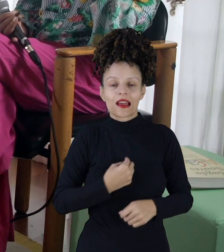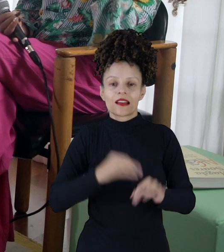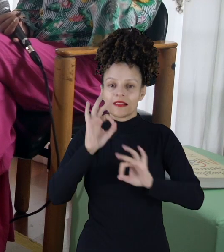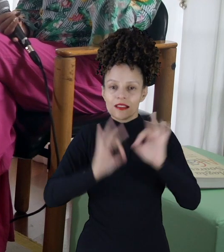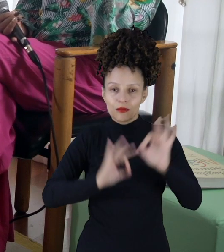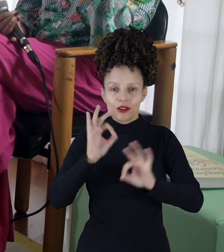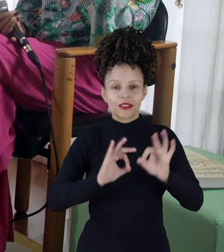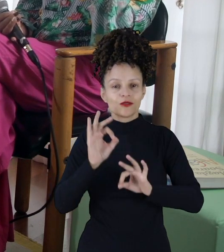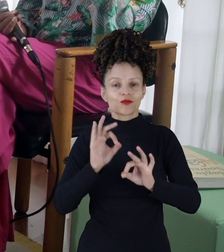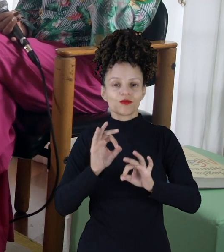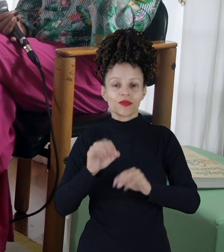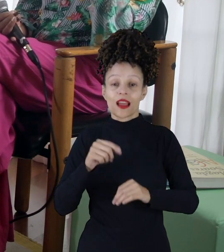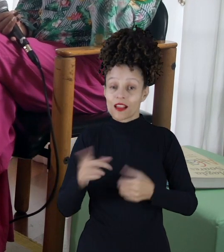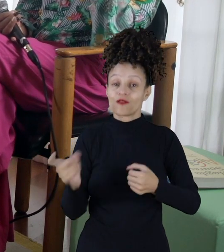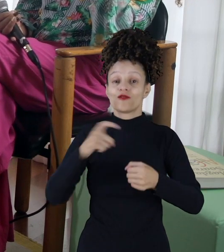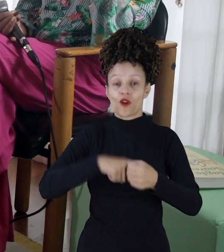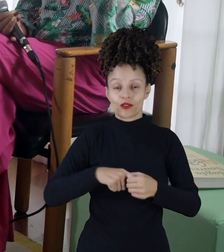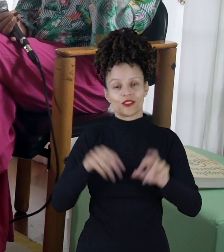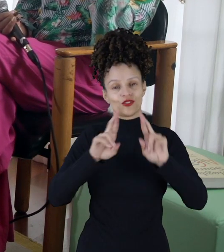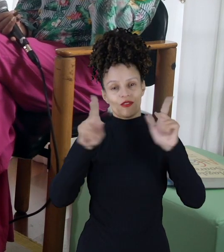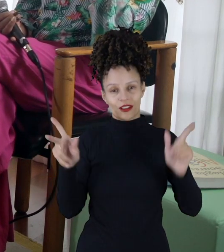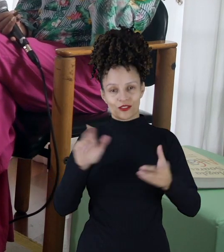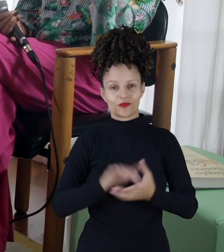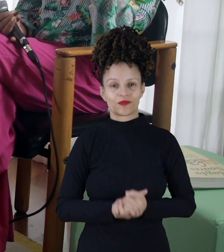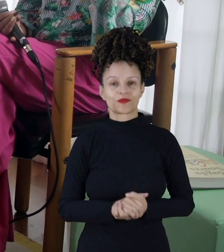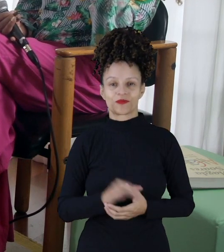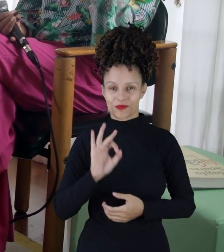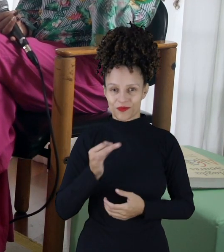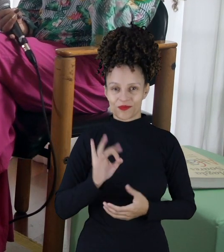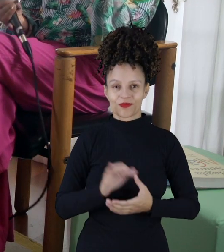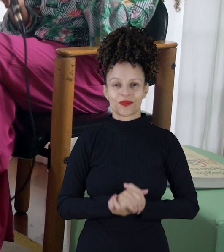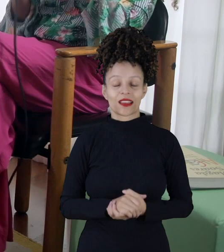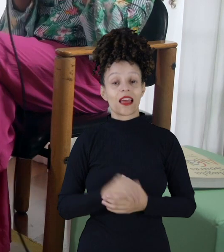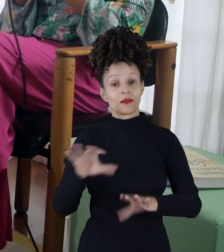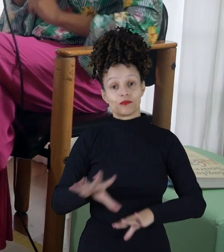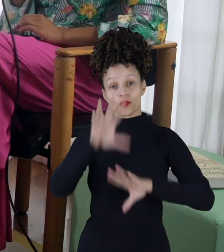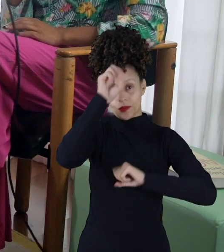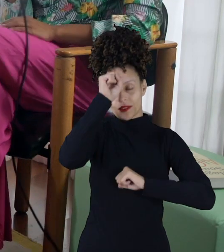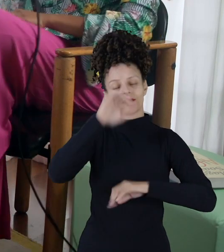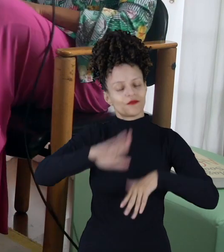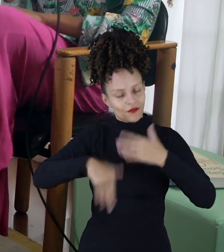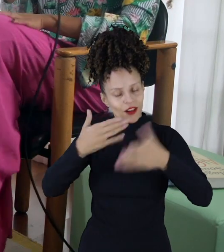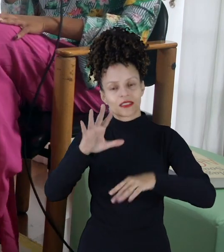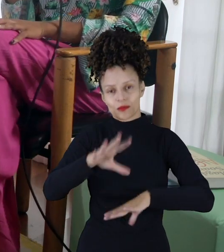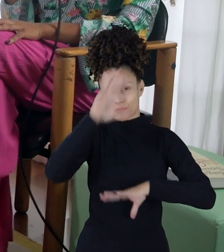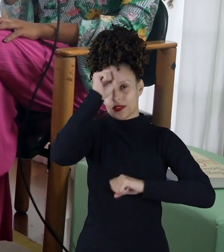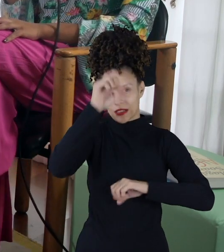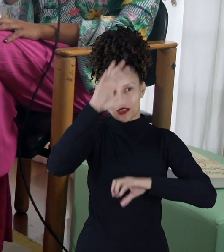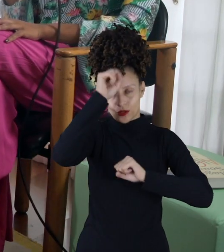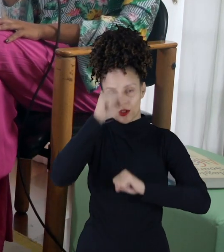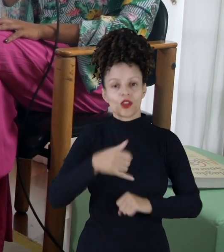estar elaborando e assimilando, e cada vez que ela volta diferente, né? E assim ela se apropria, né, da e vai